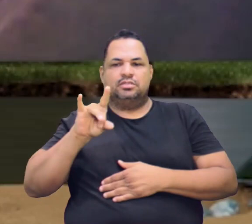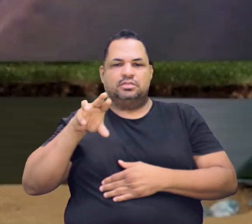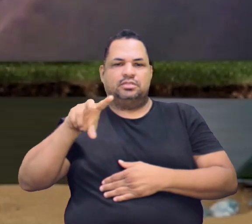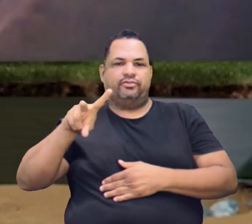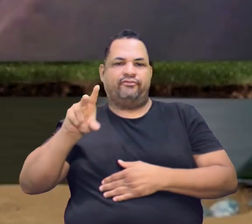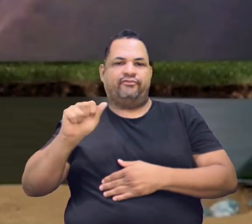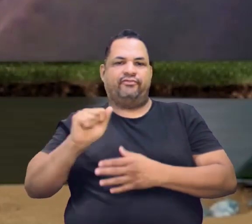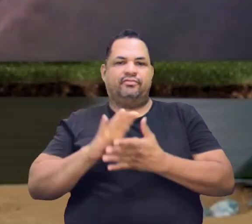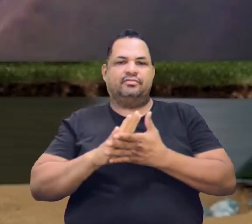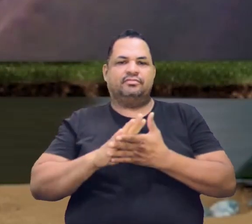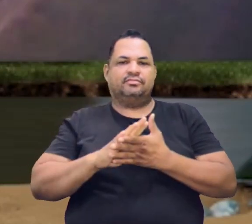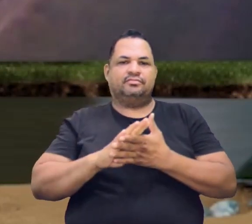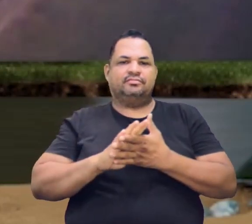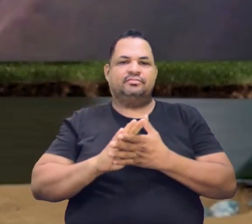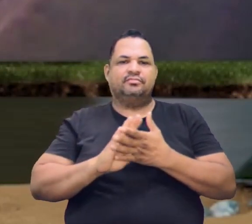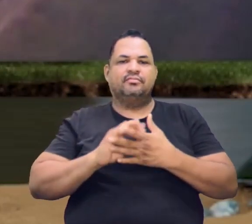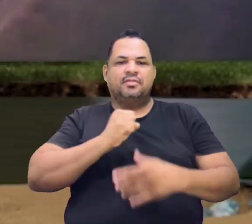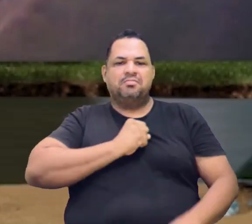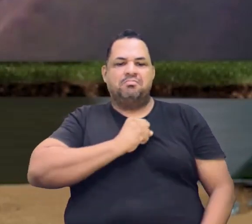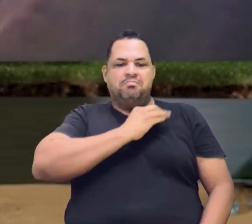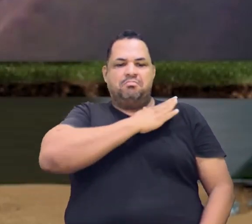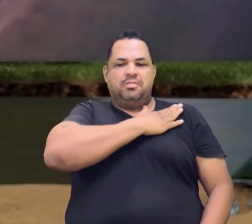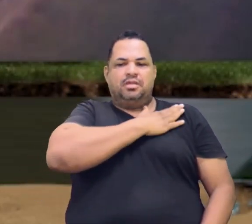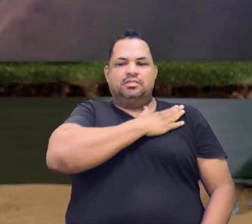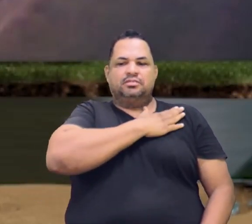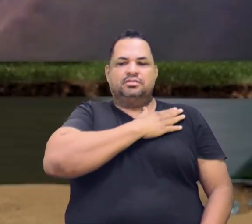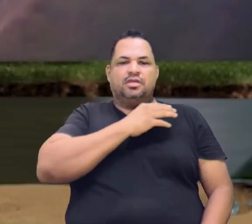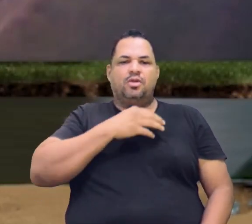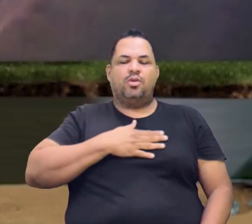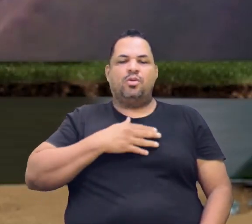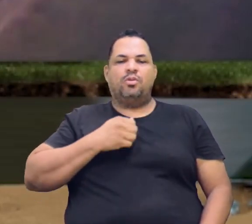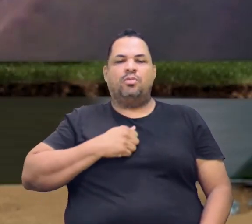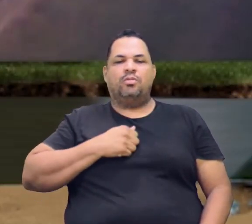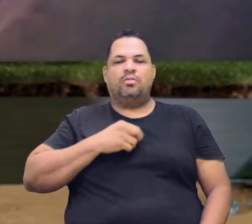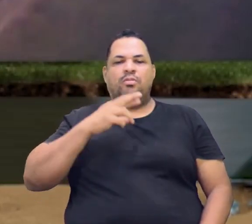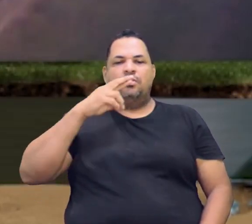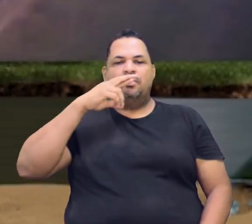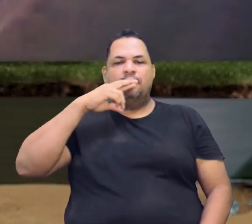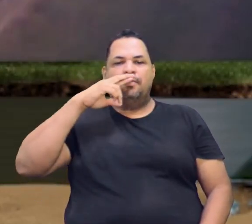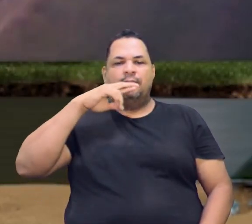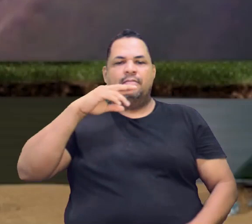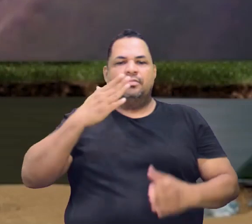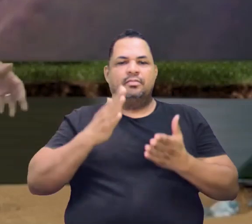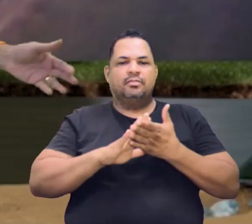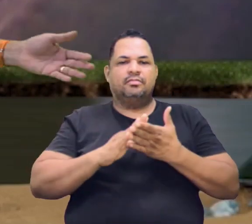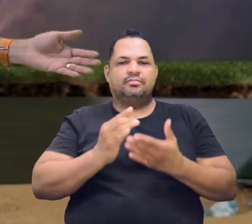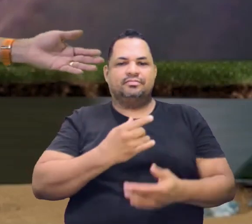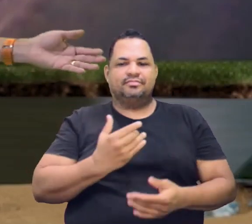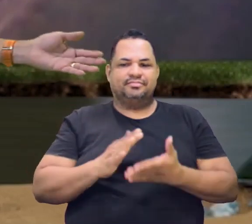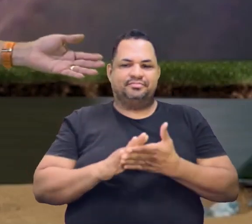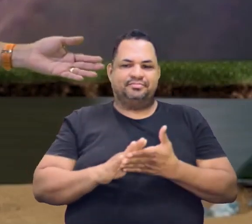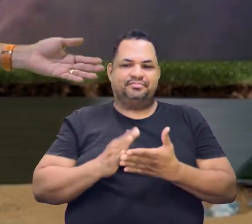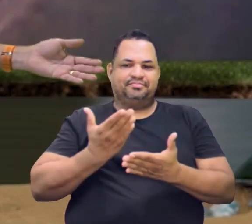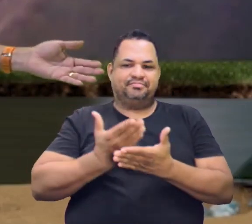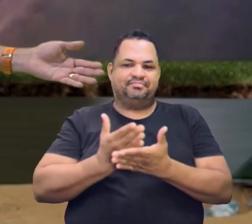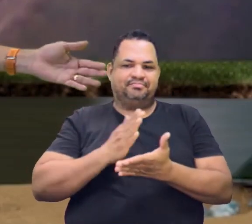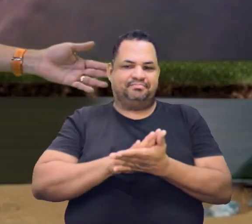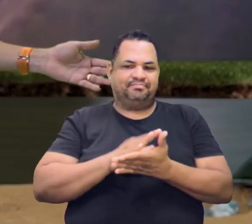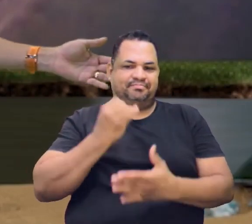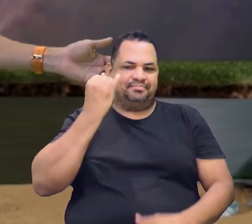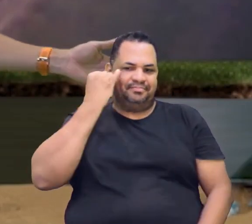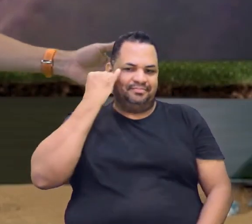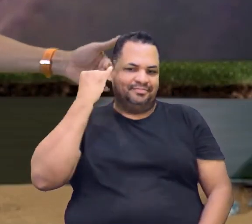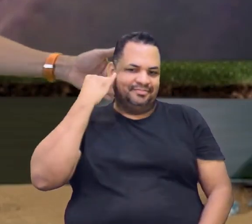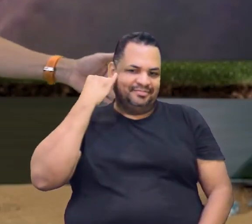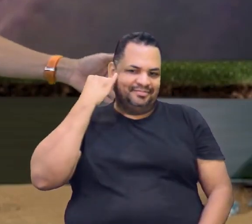mais conhecido como Marechal Rondon. E eu vou explicar durante a nossa aula. Aqui do meu lado, nosso intérprete